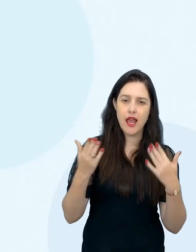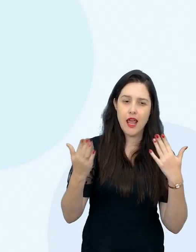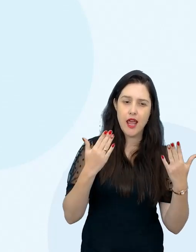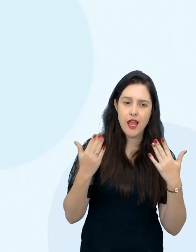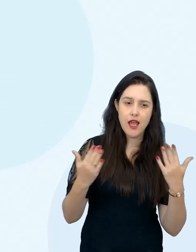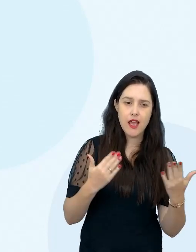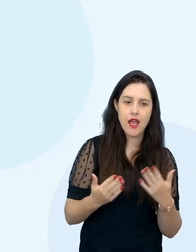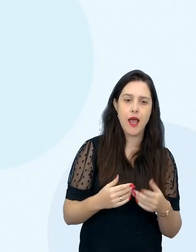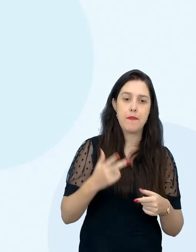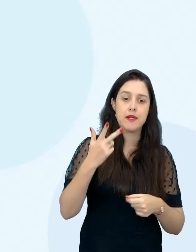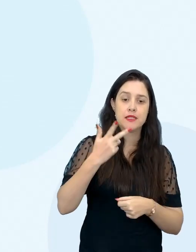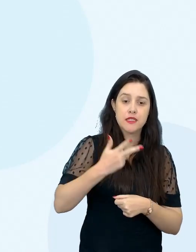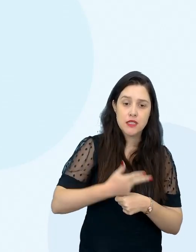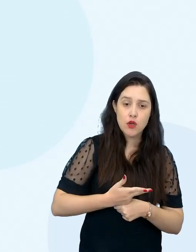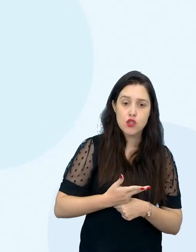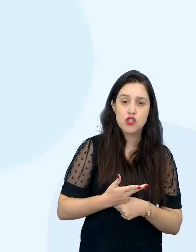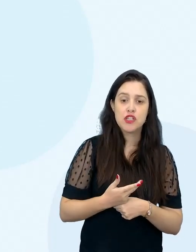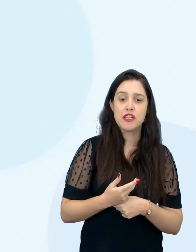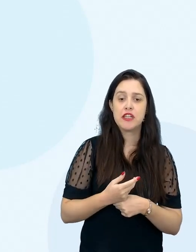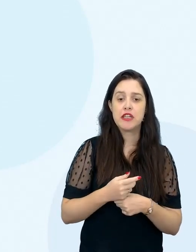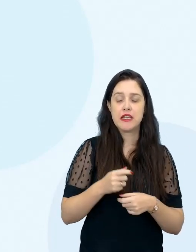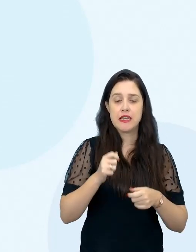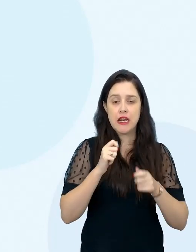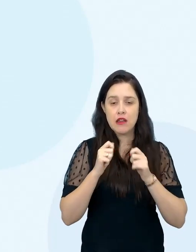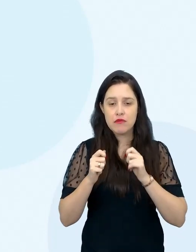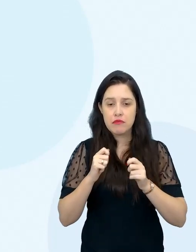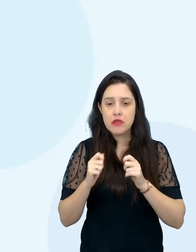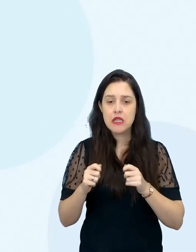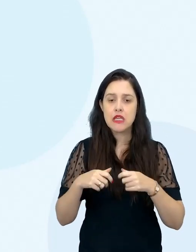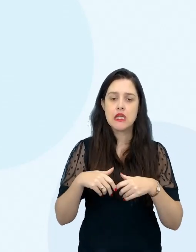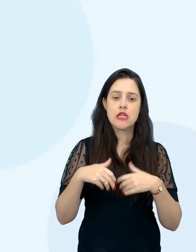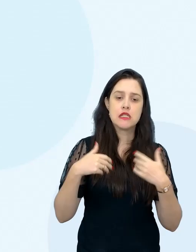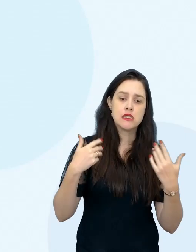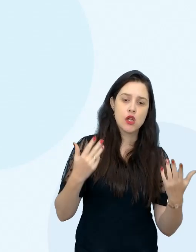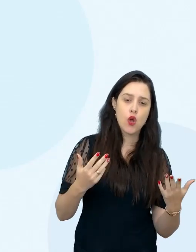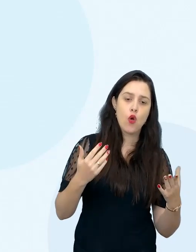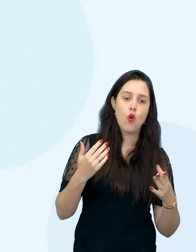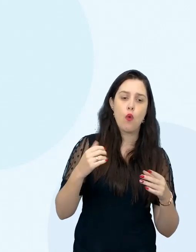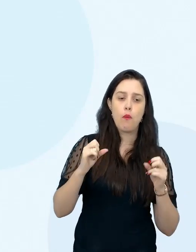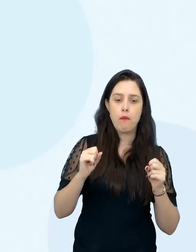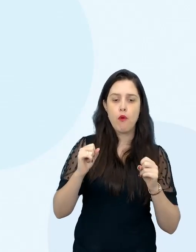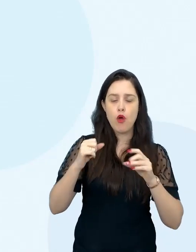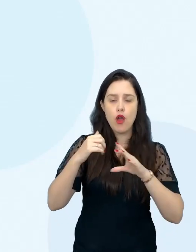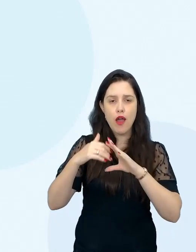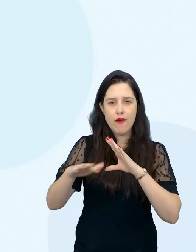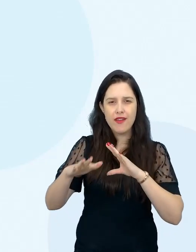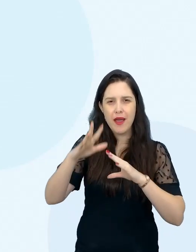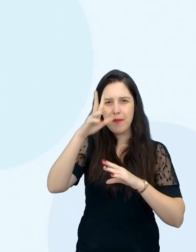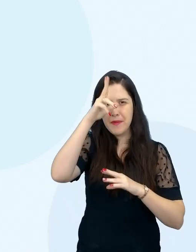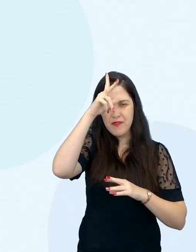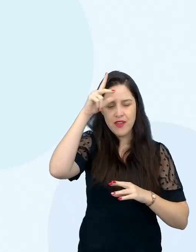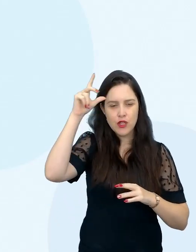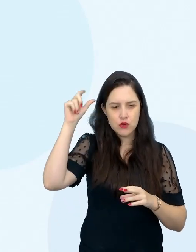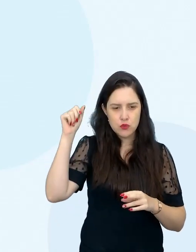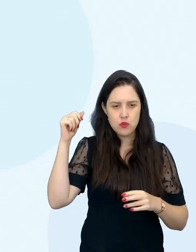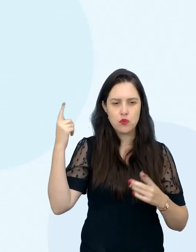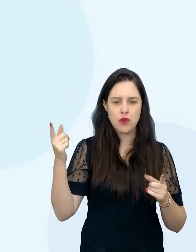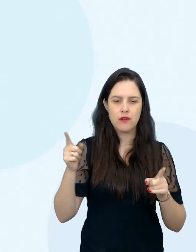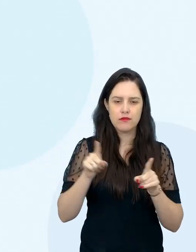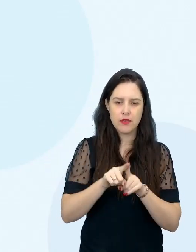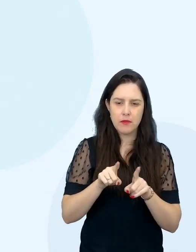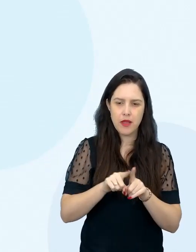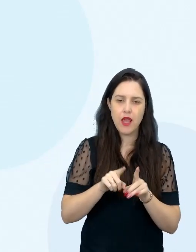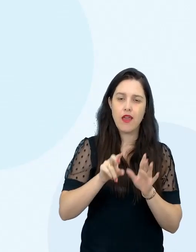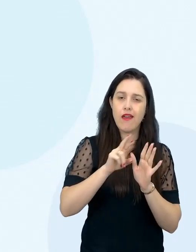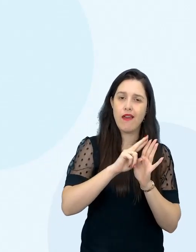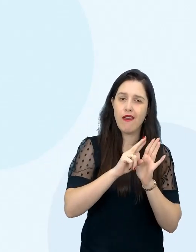de vídeos com entrevistas sobre o tema, elaboração de propostas para enviar, por exemplo, à prefeitura. Aí, no caso, eu sugiro esse caso, se a